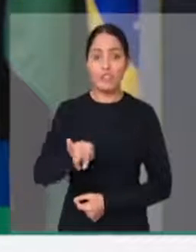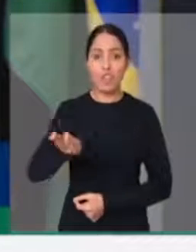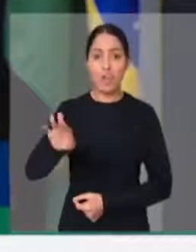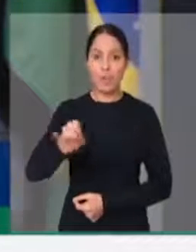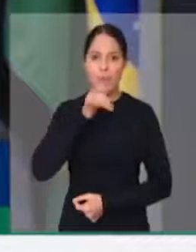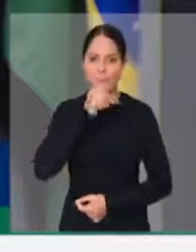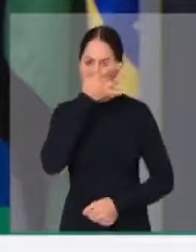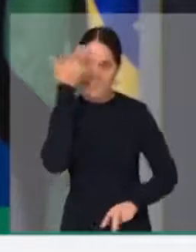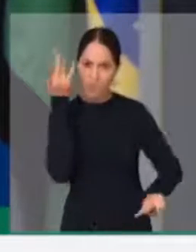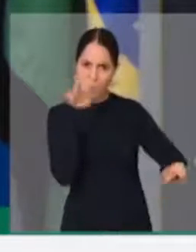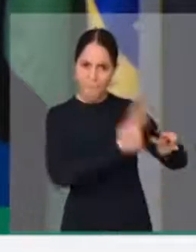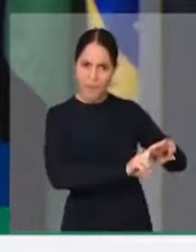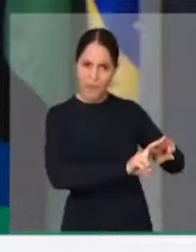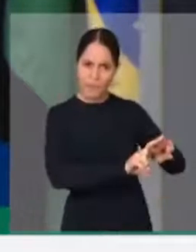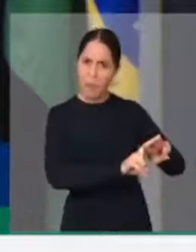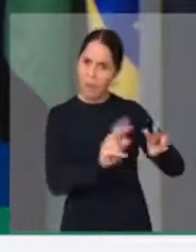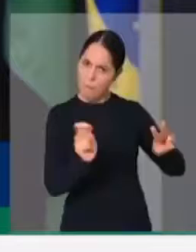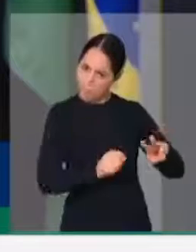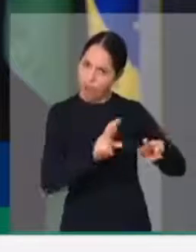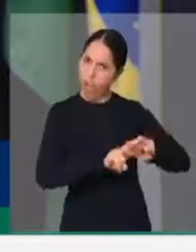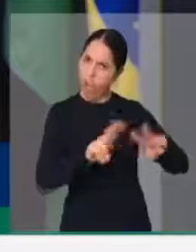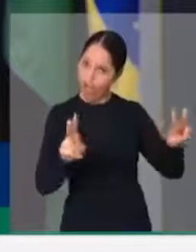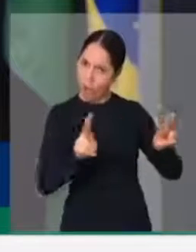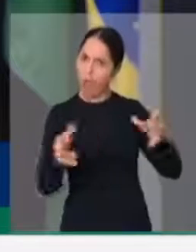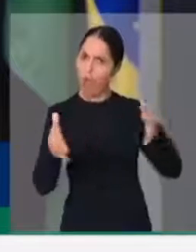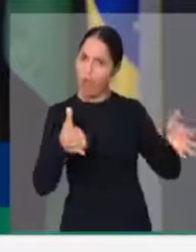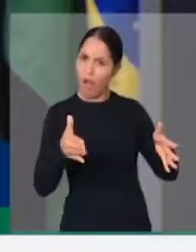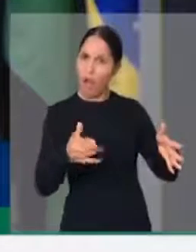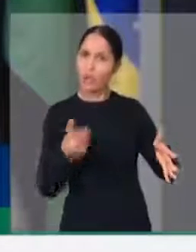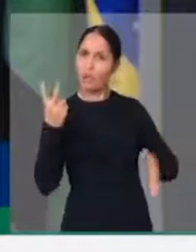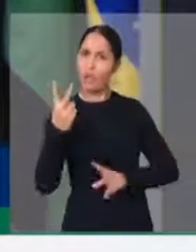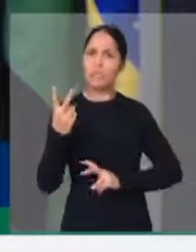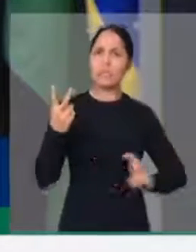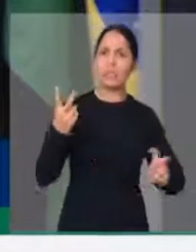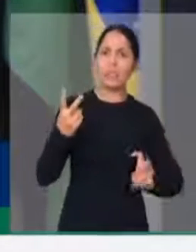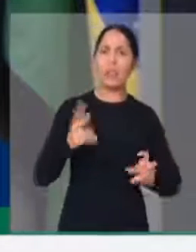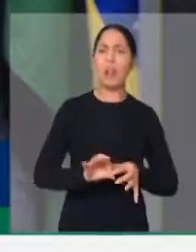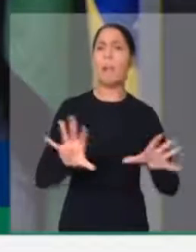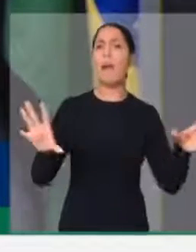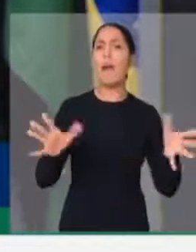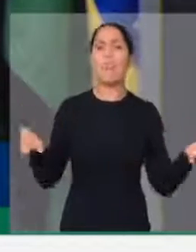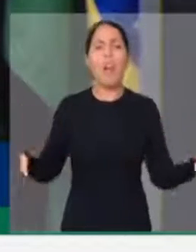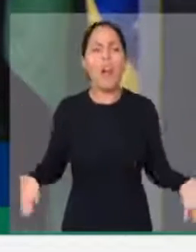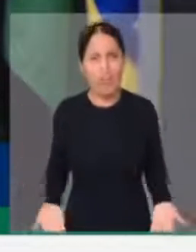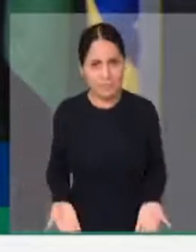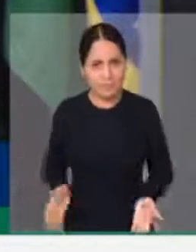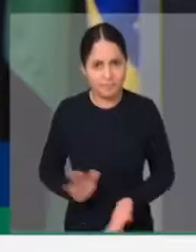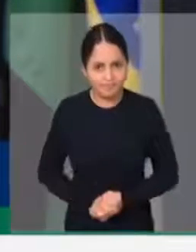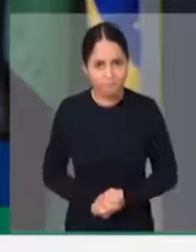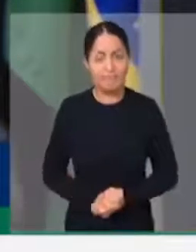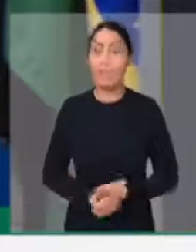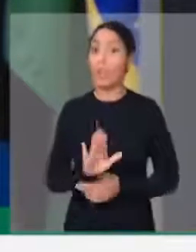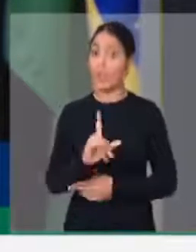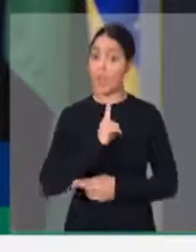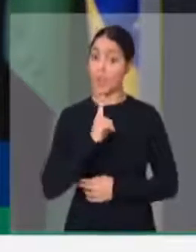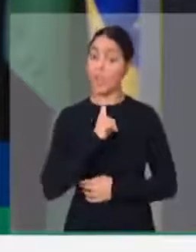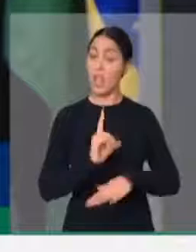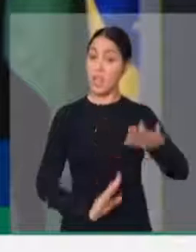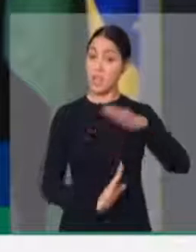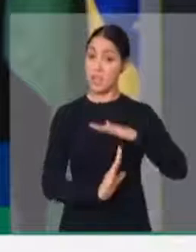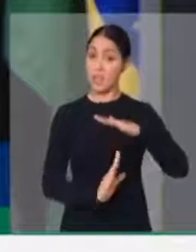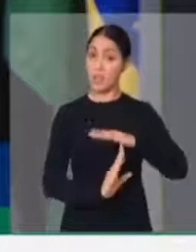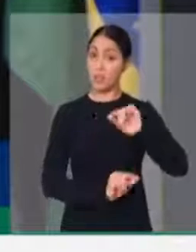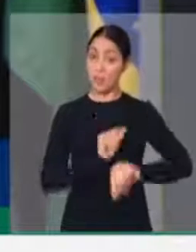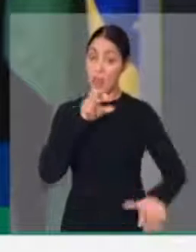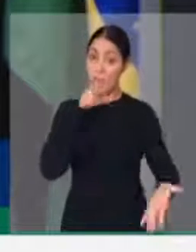um crime hediondo como Lázaro cumprir dois quintos da pena é colocada em liberdade temos um teto de